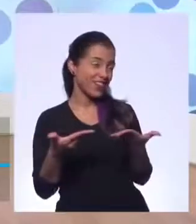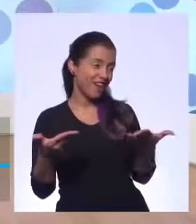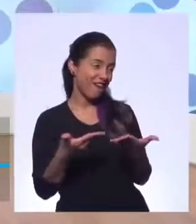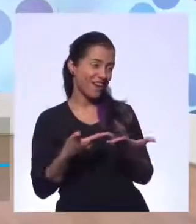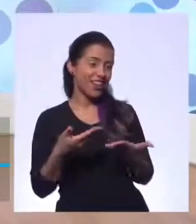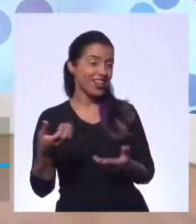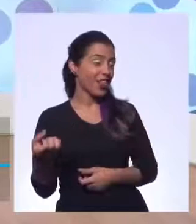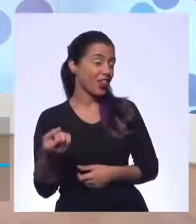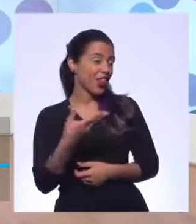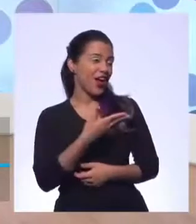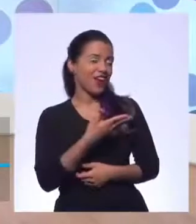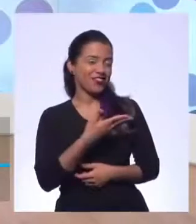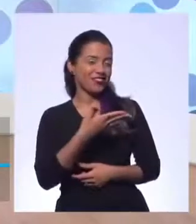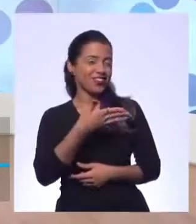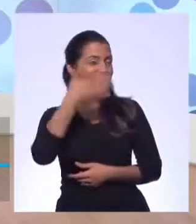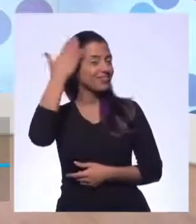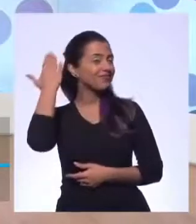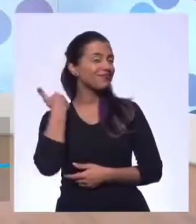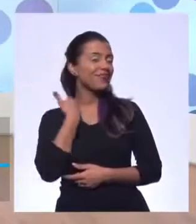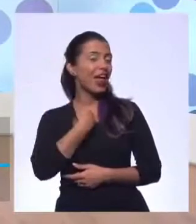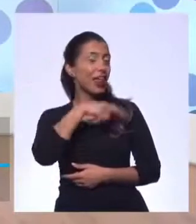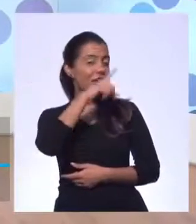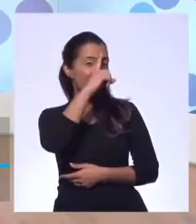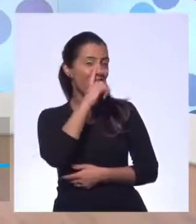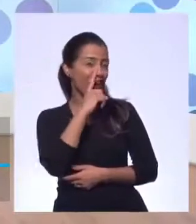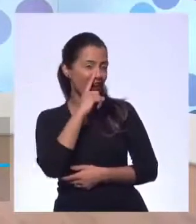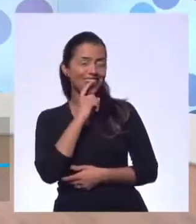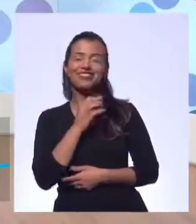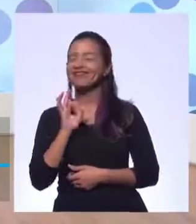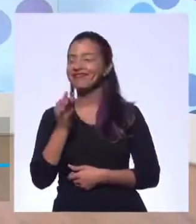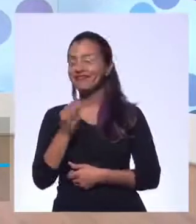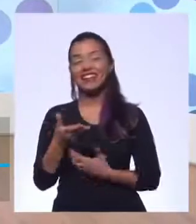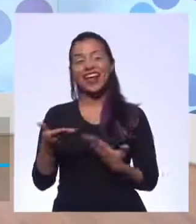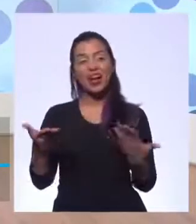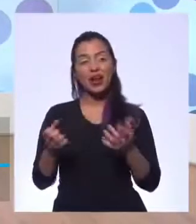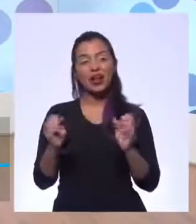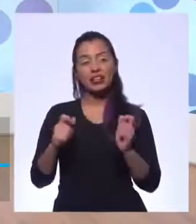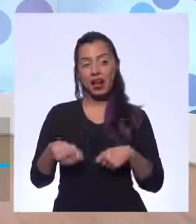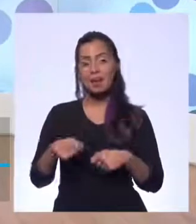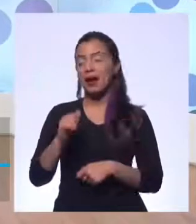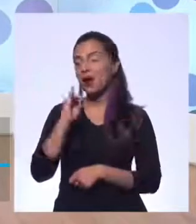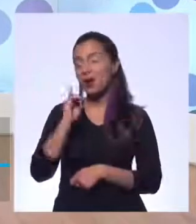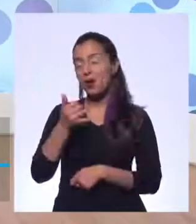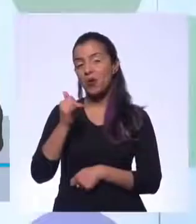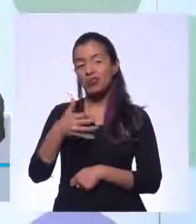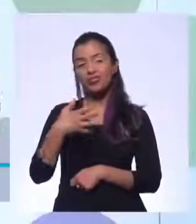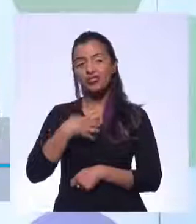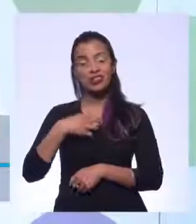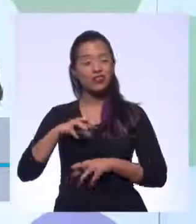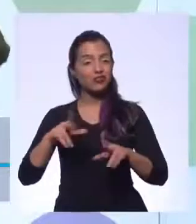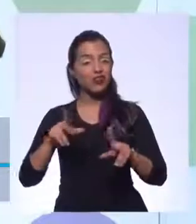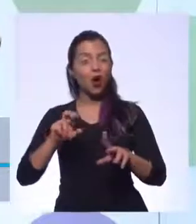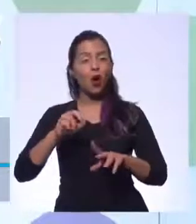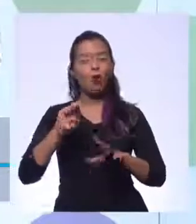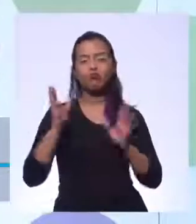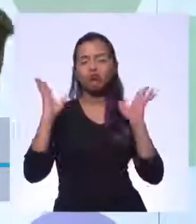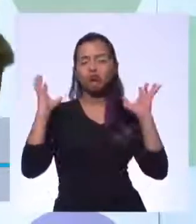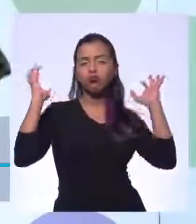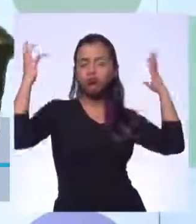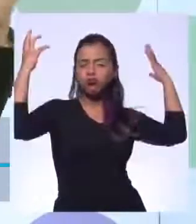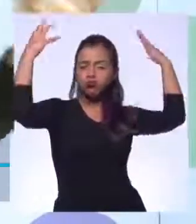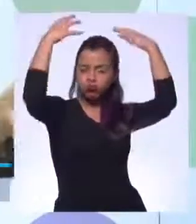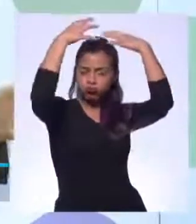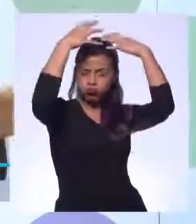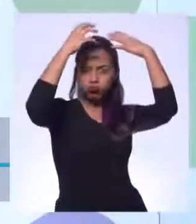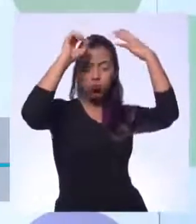Ariel loira. E agora, quando eles forem contar, a Ariel pode ser de um outro jeito. Ela pode ser empoderada, ela pode ter o cabelo black, pode ter o cabelo armado,